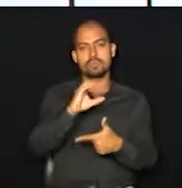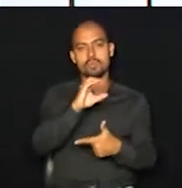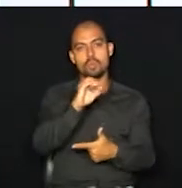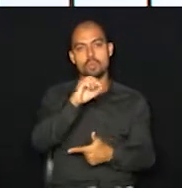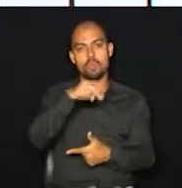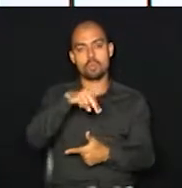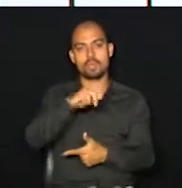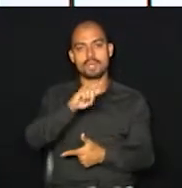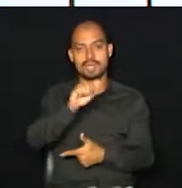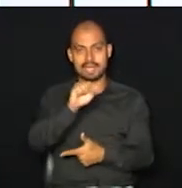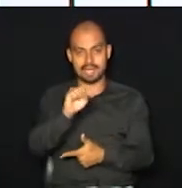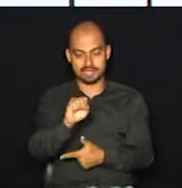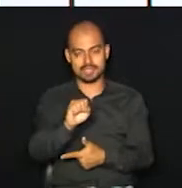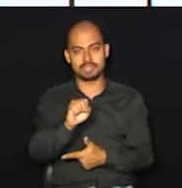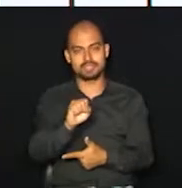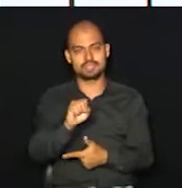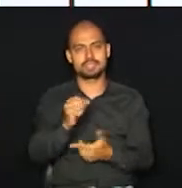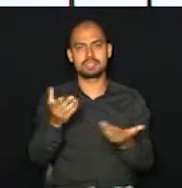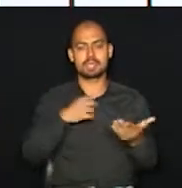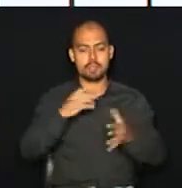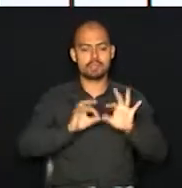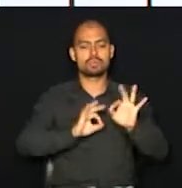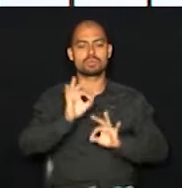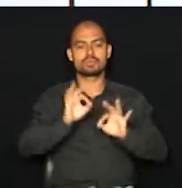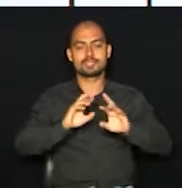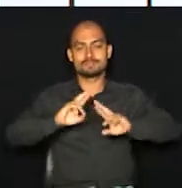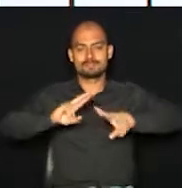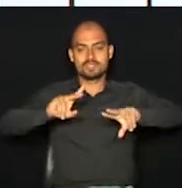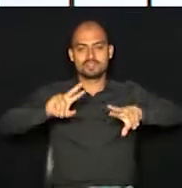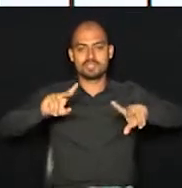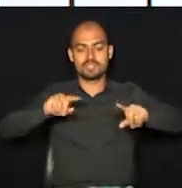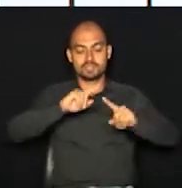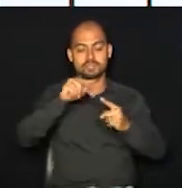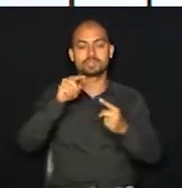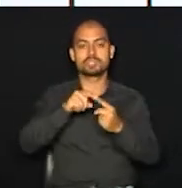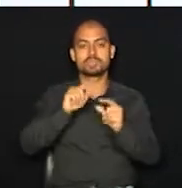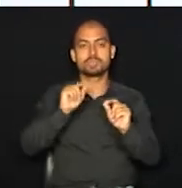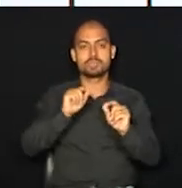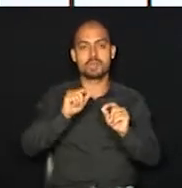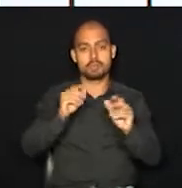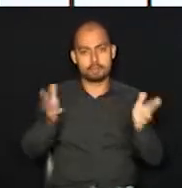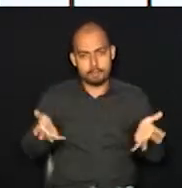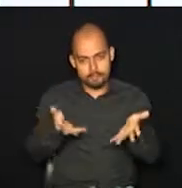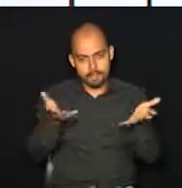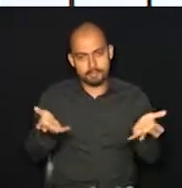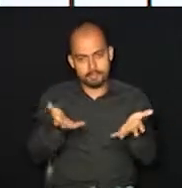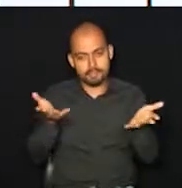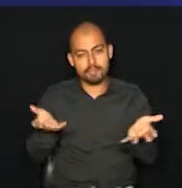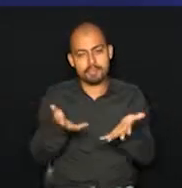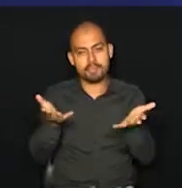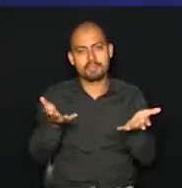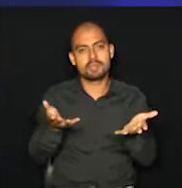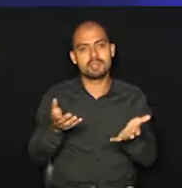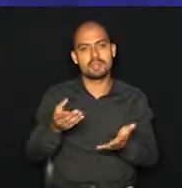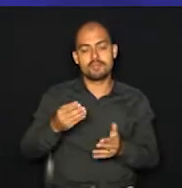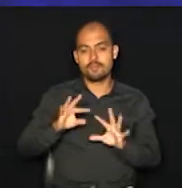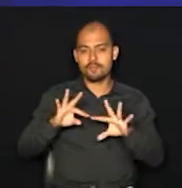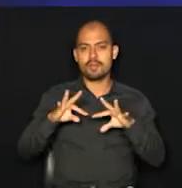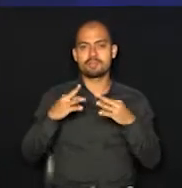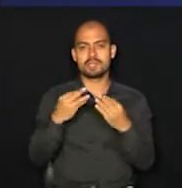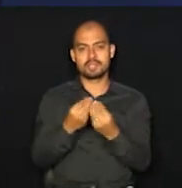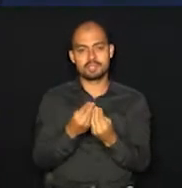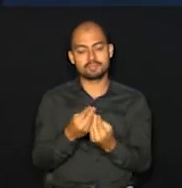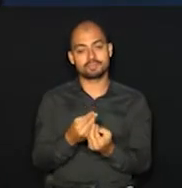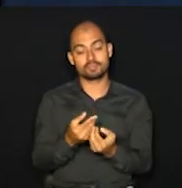começa hoje com uma programação diversificada, um objetivo de proporcionar aí momentos para toda a família.